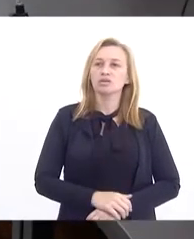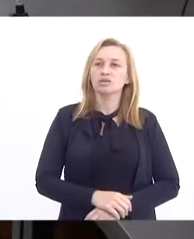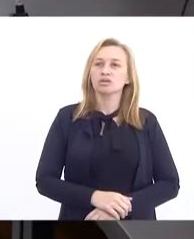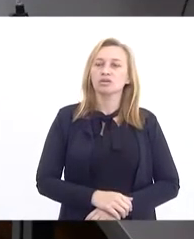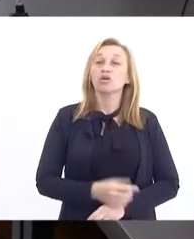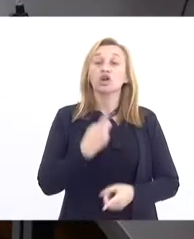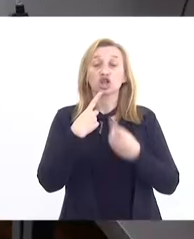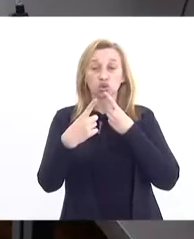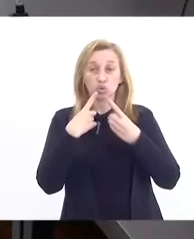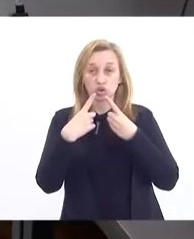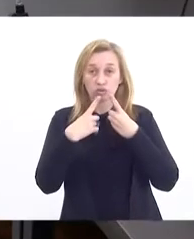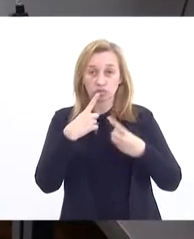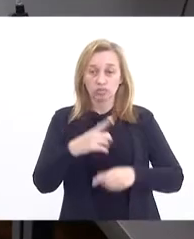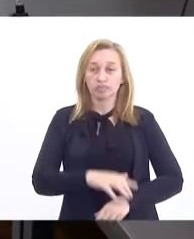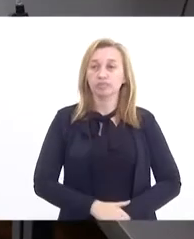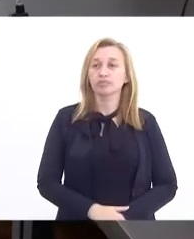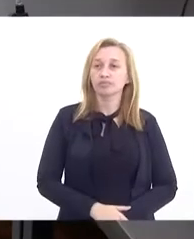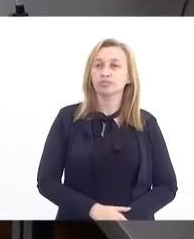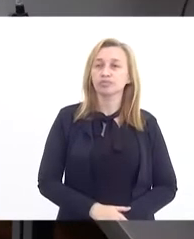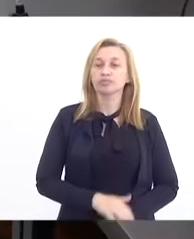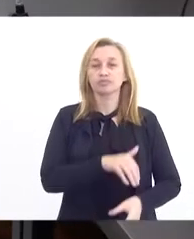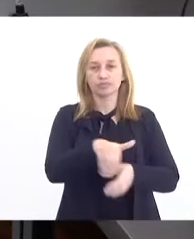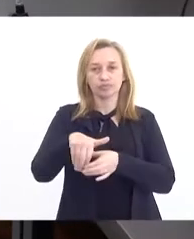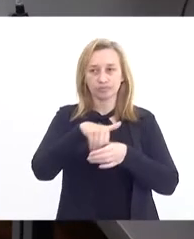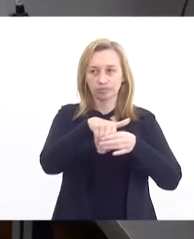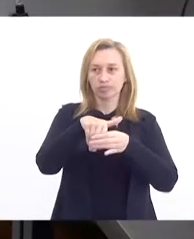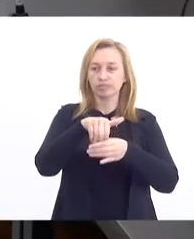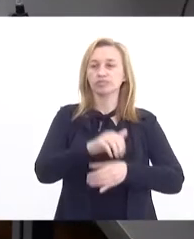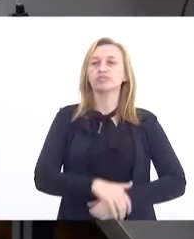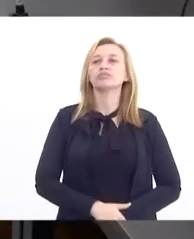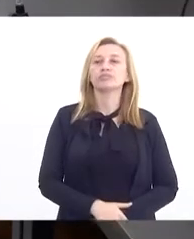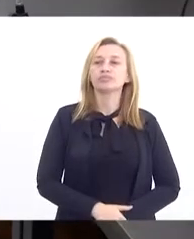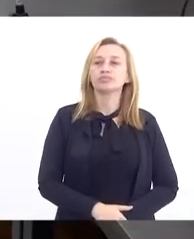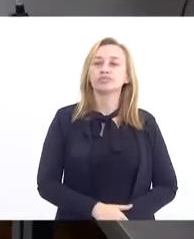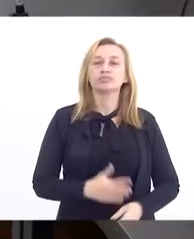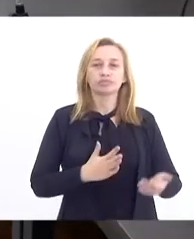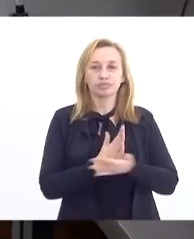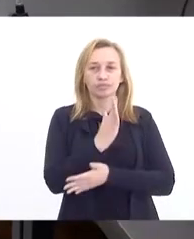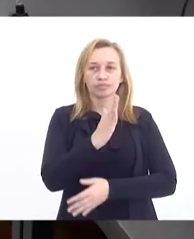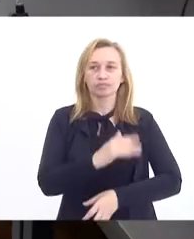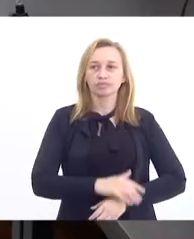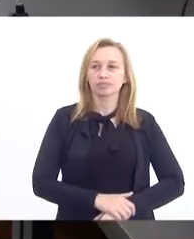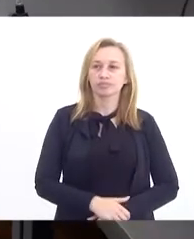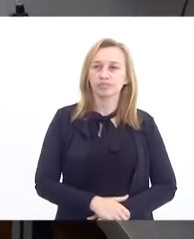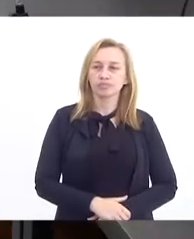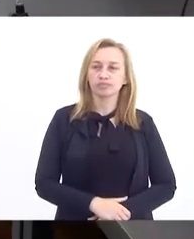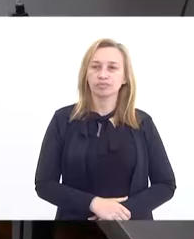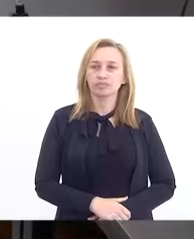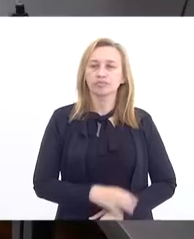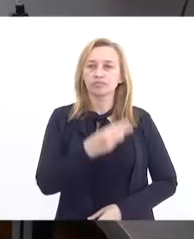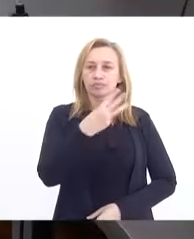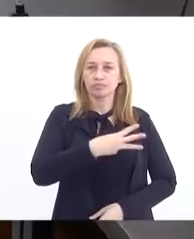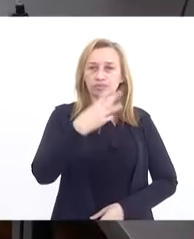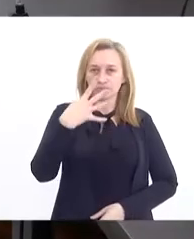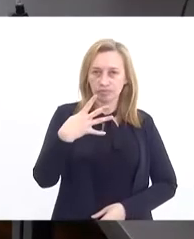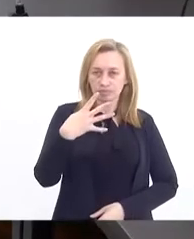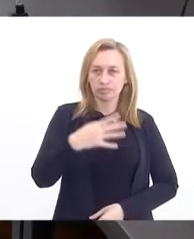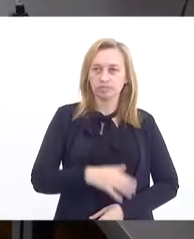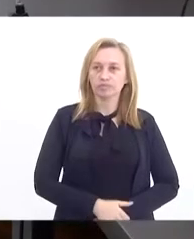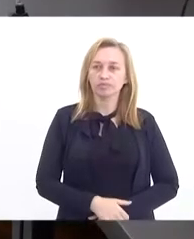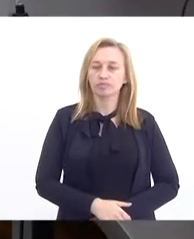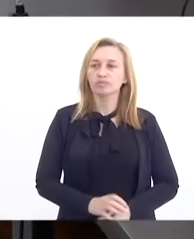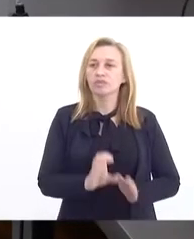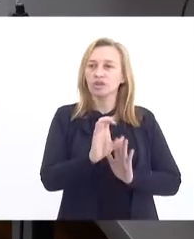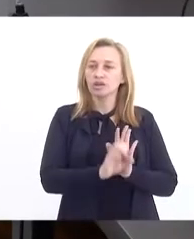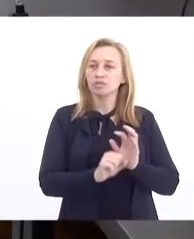Em discussão. Em votação. Aprovado. 34.